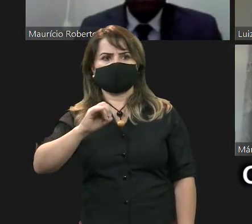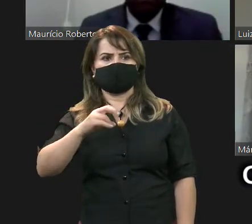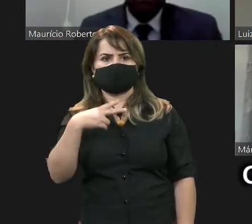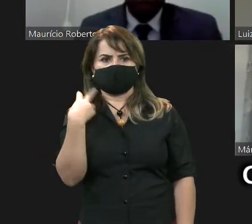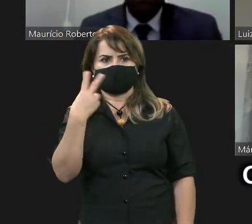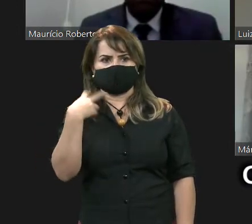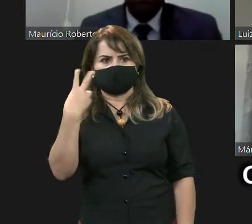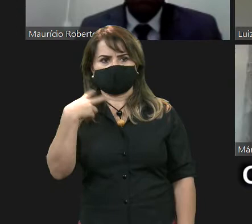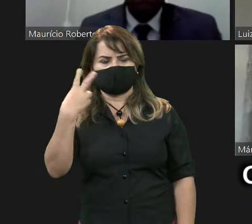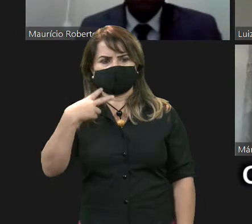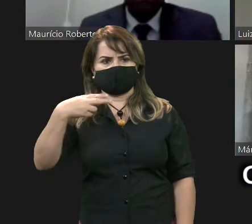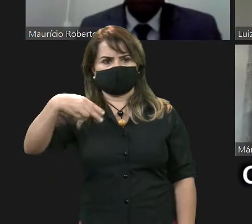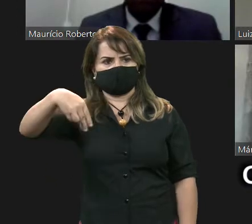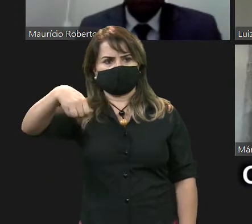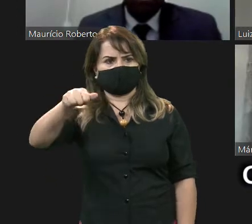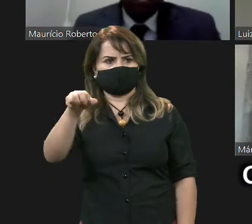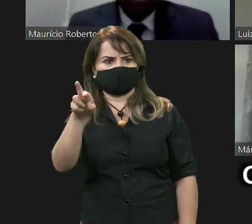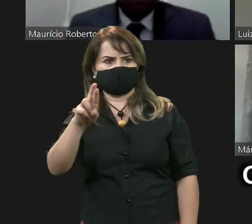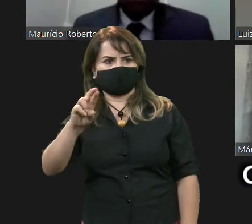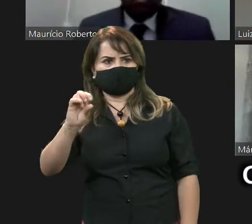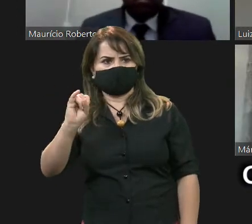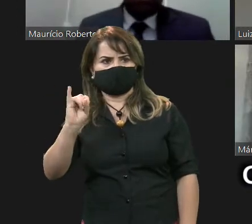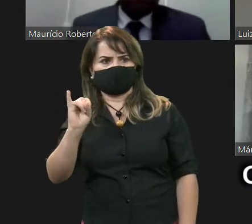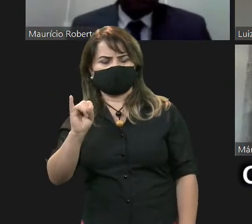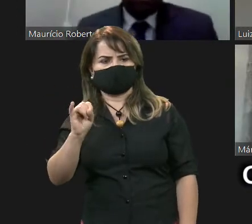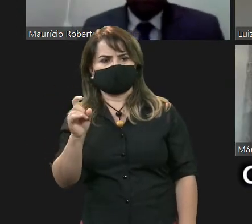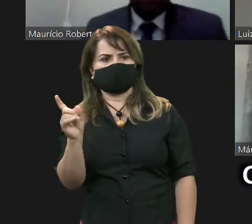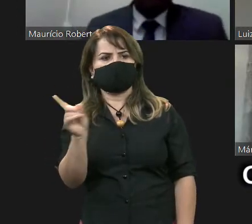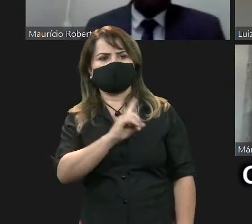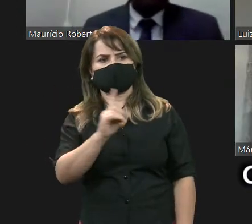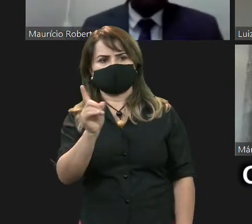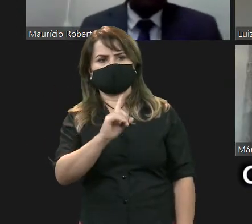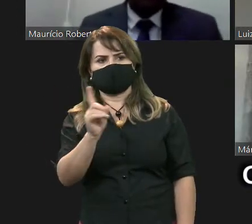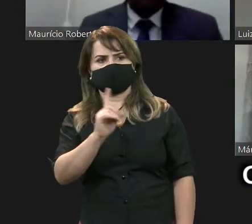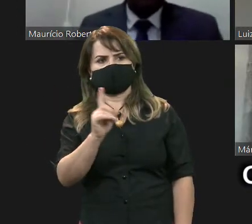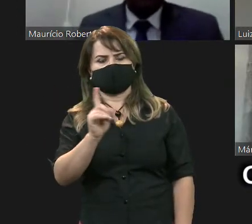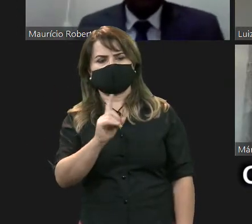Vereador Luiz Eduardo Nardi. Não.